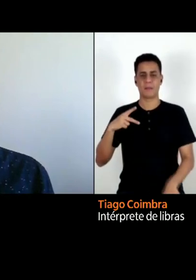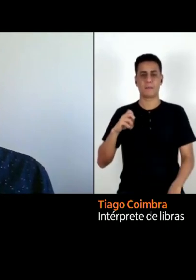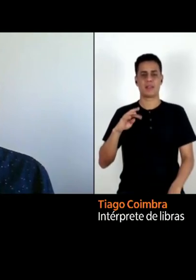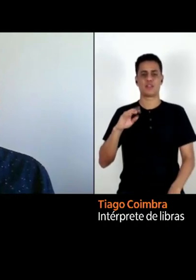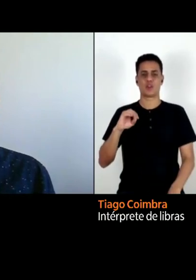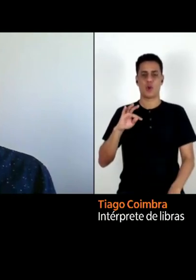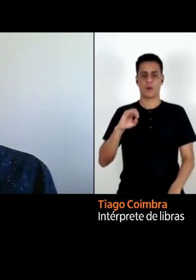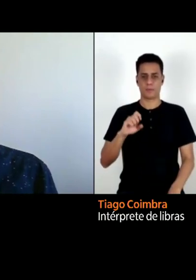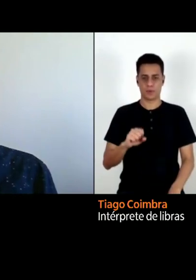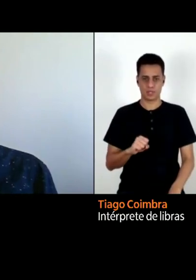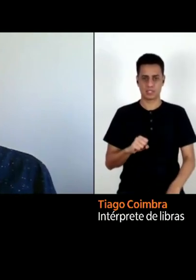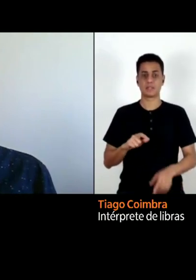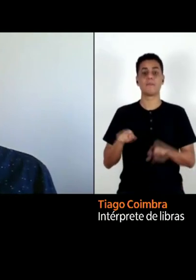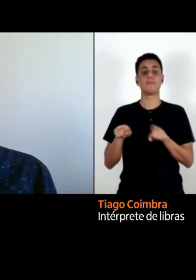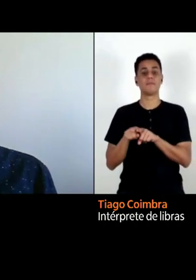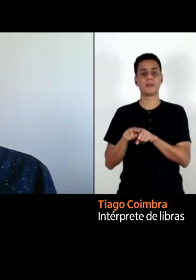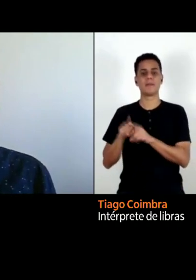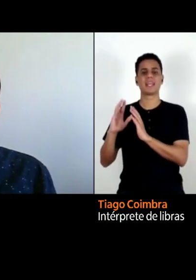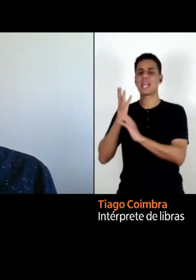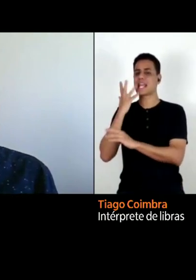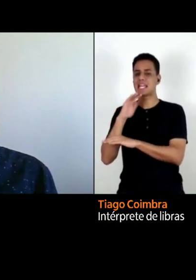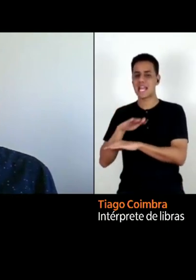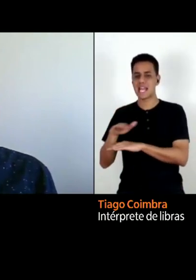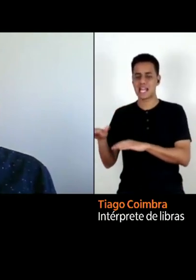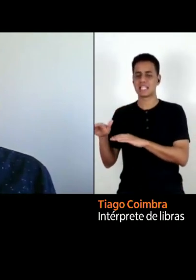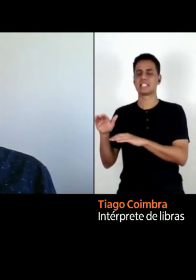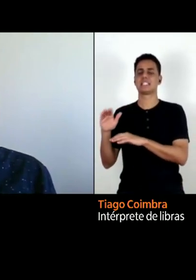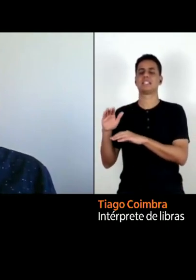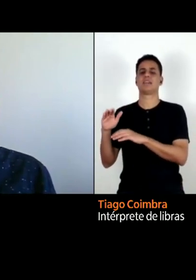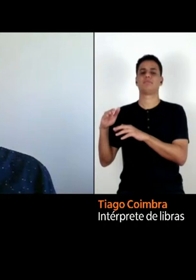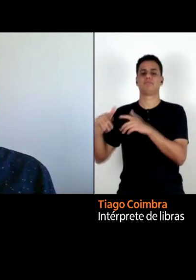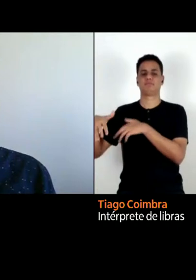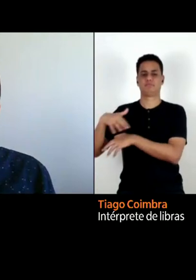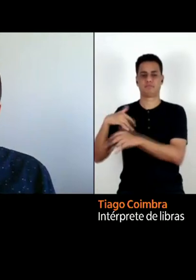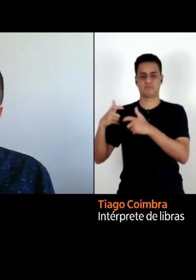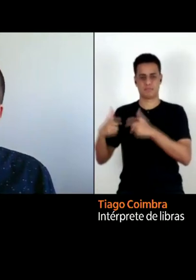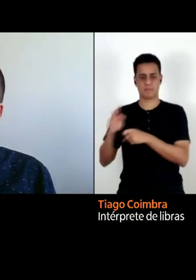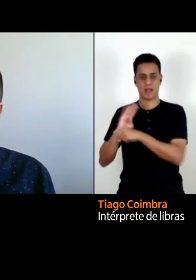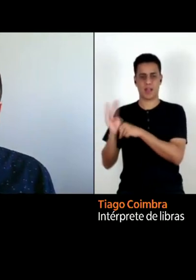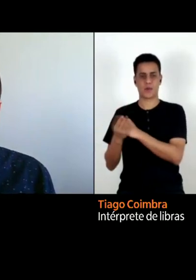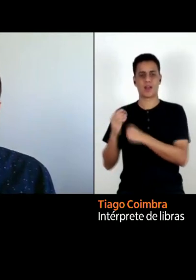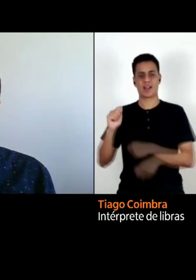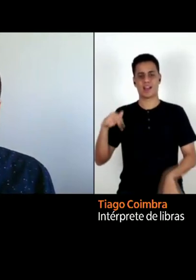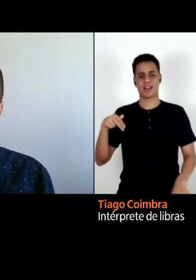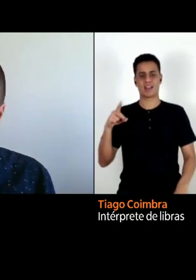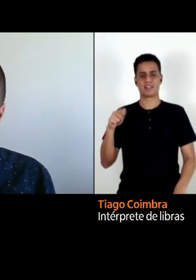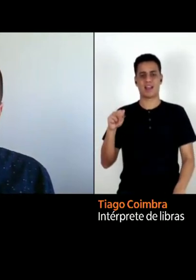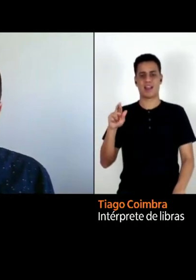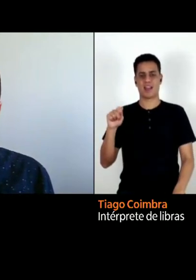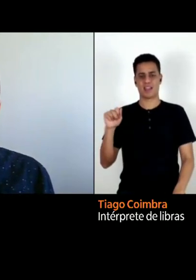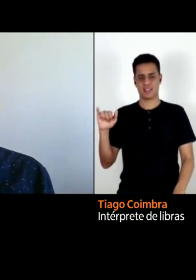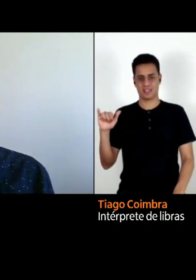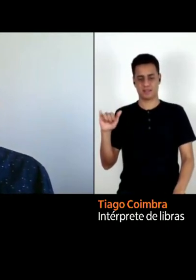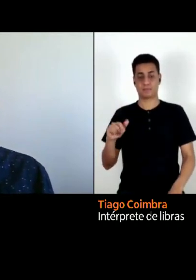Andaraí. Mas até hoje não se acharam imagens destes filmes.